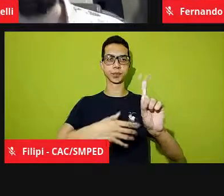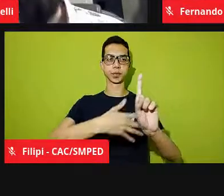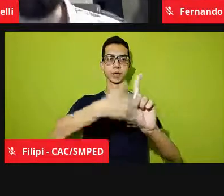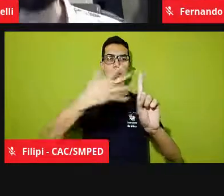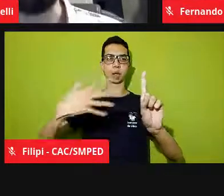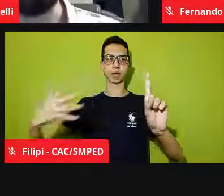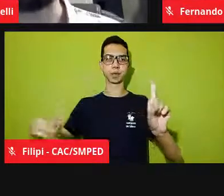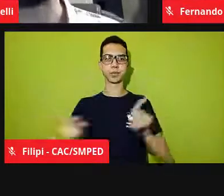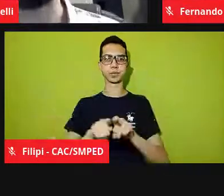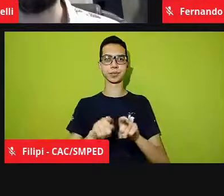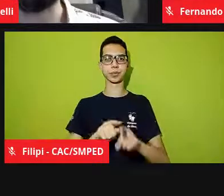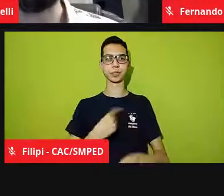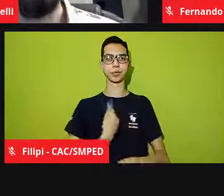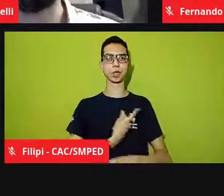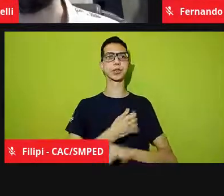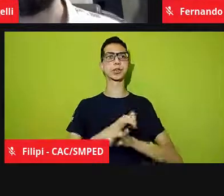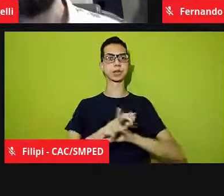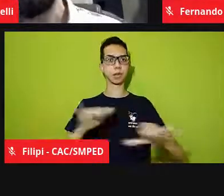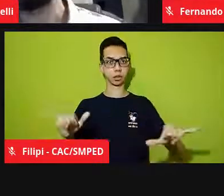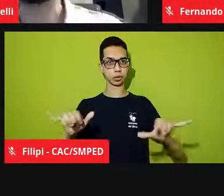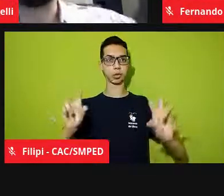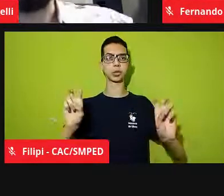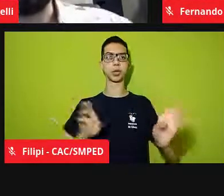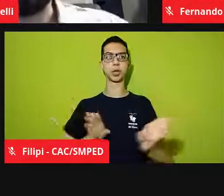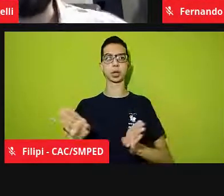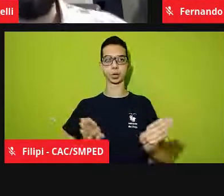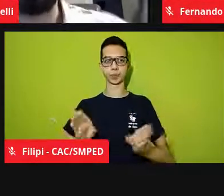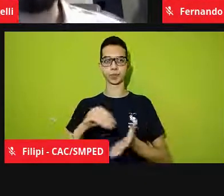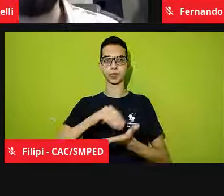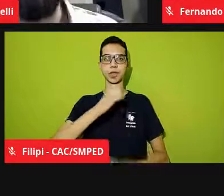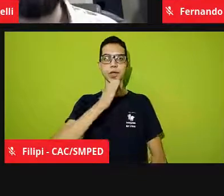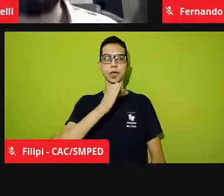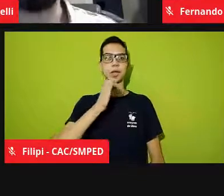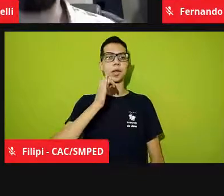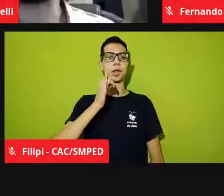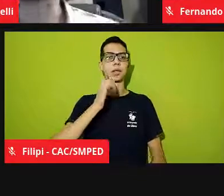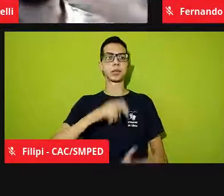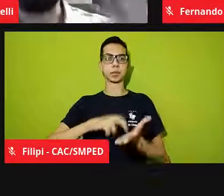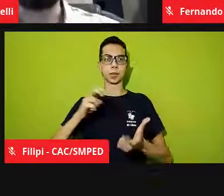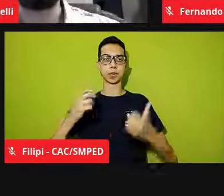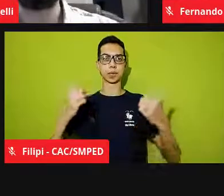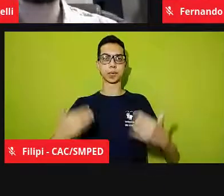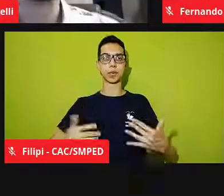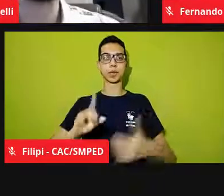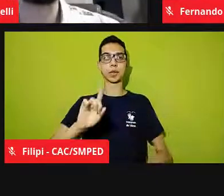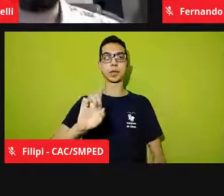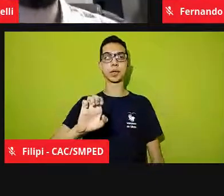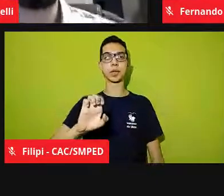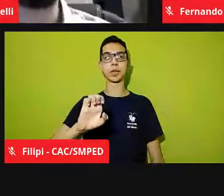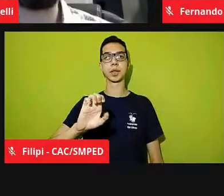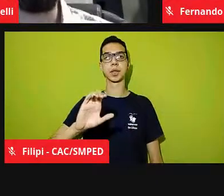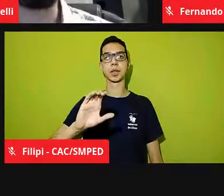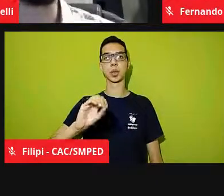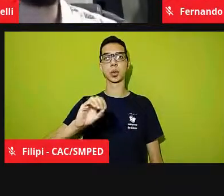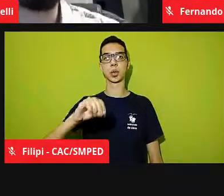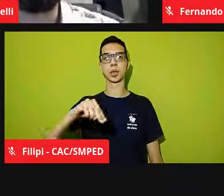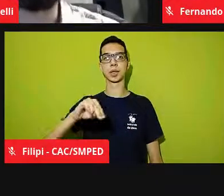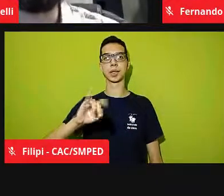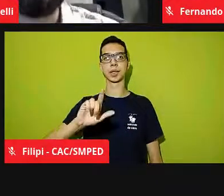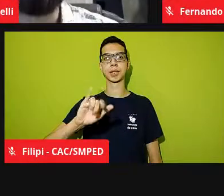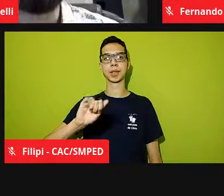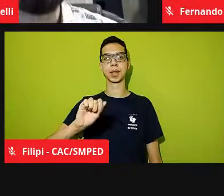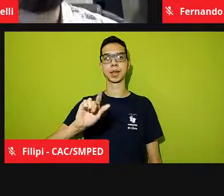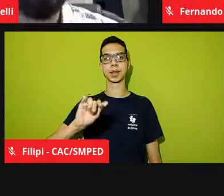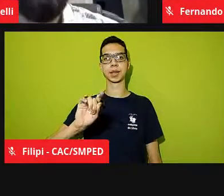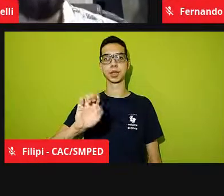aliás, a gente falou muito dessa questão de acesso. De manhã, falamos de decolonialidade, mais uma questão de acesso. Então, agora a gente vai falar